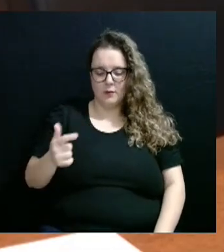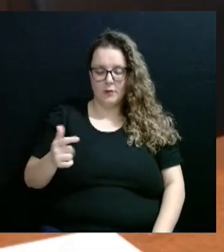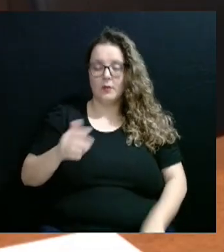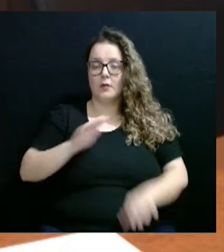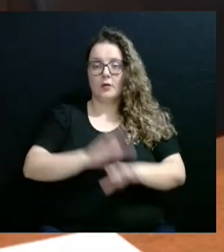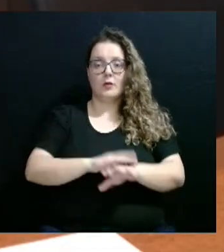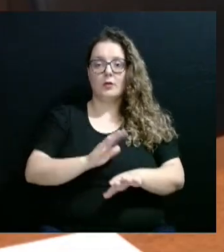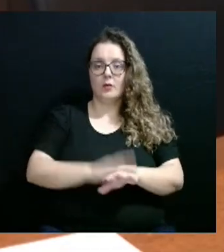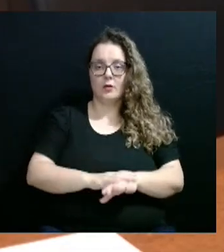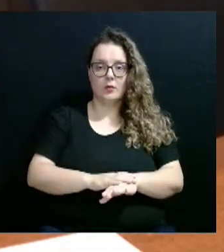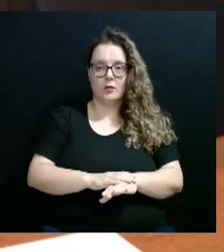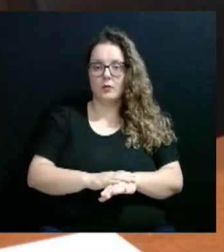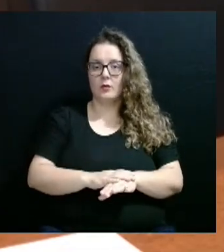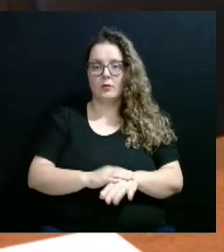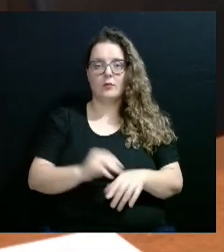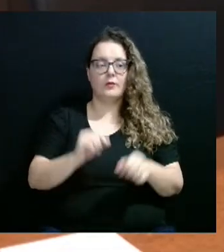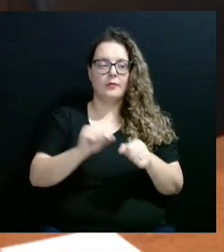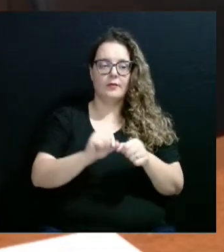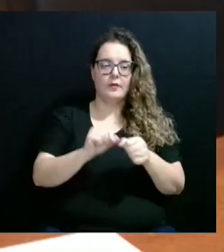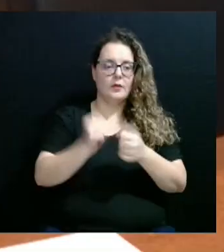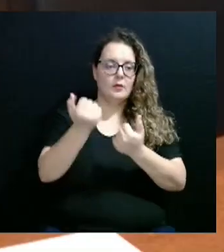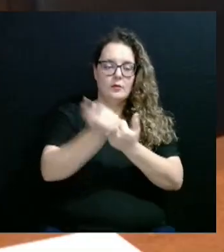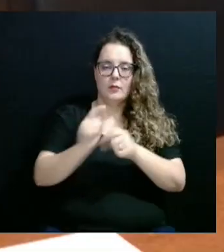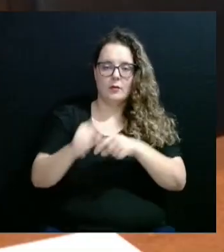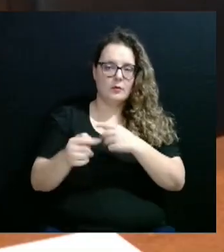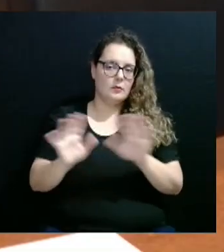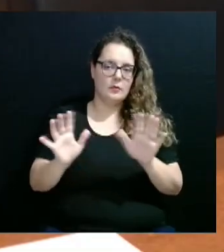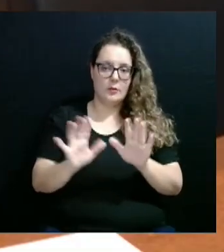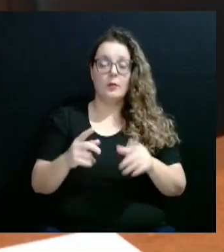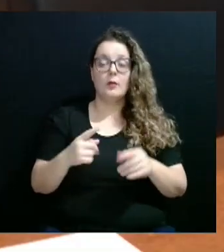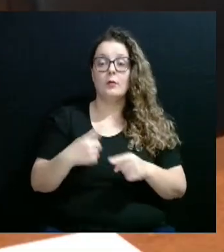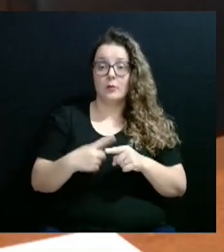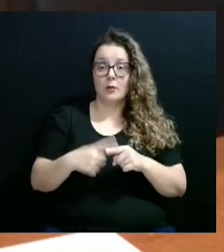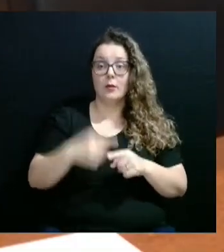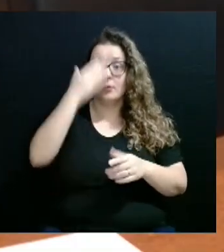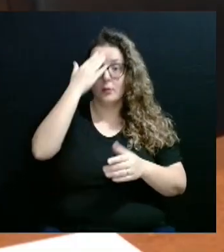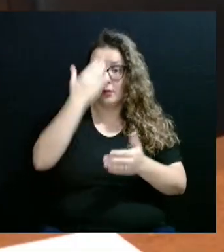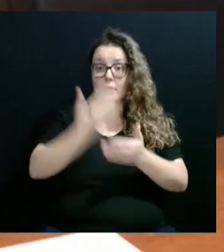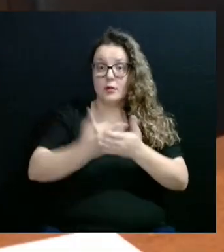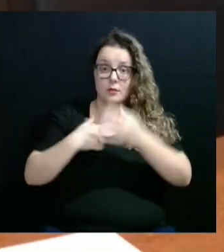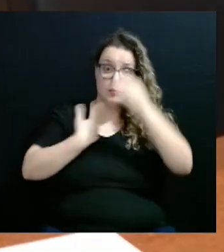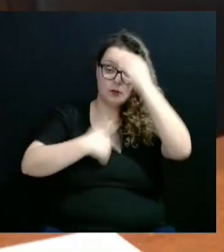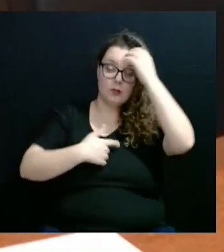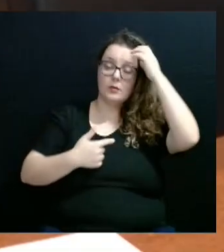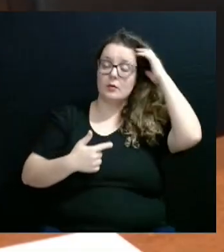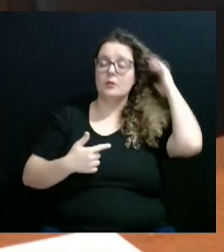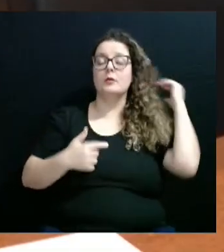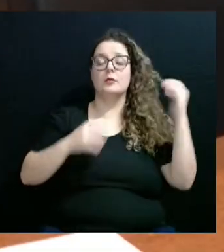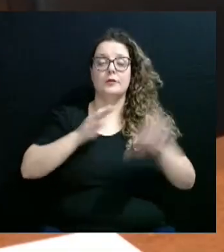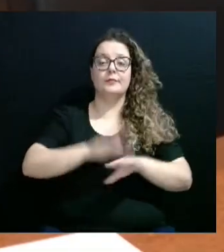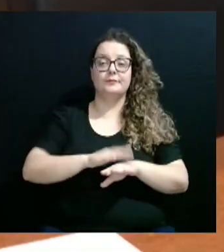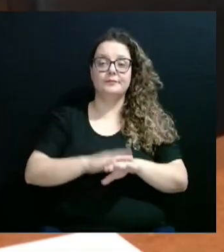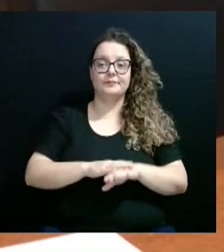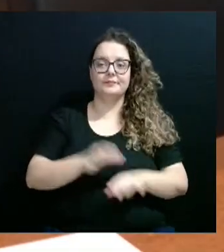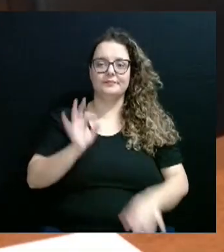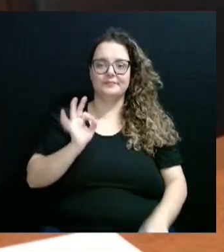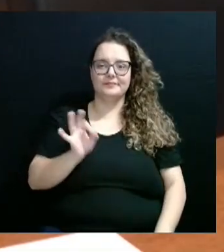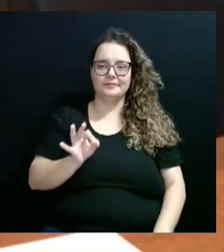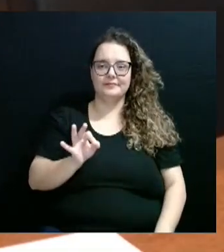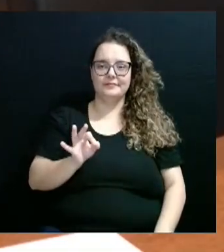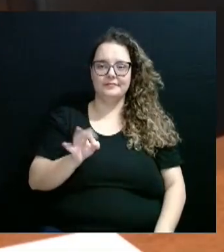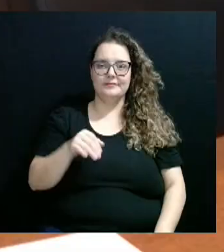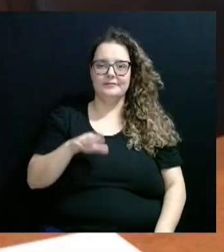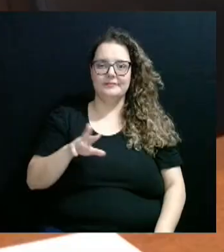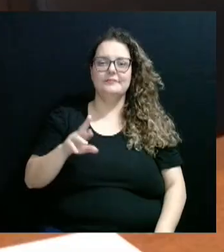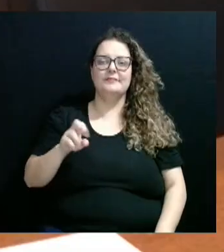outra, até porque eu acredito muito na nossa atividade aqui, que, com certeza, é uma atividade muito mais radical.